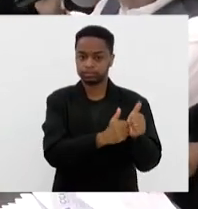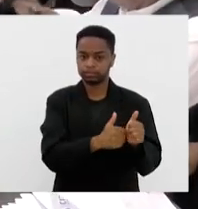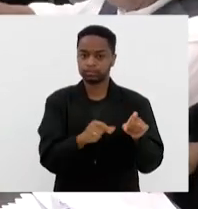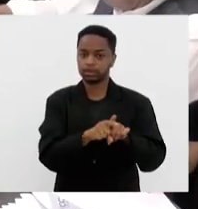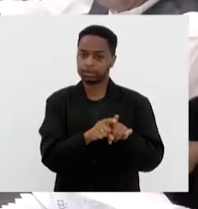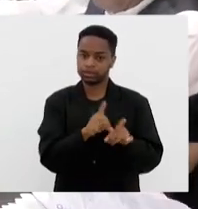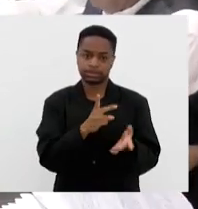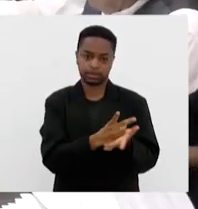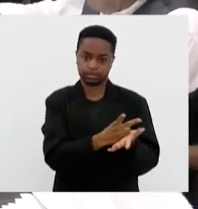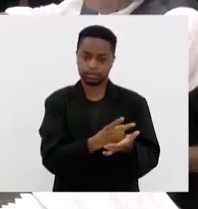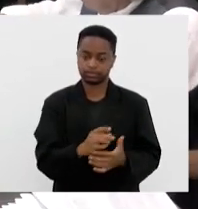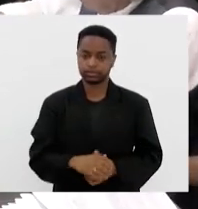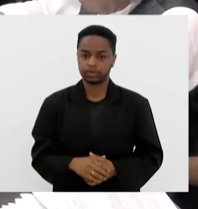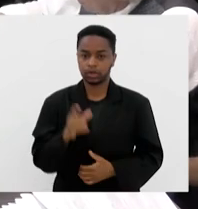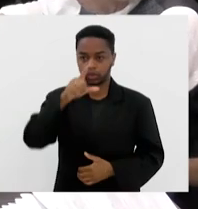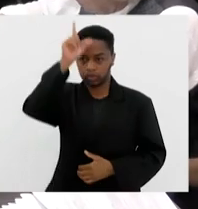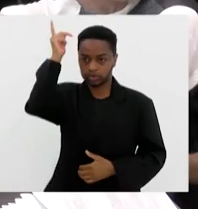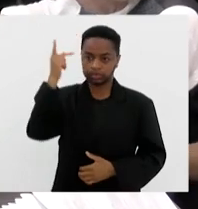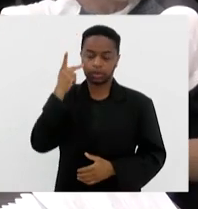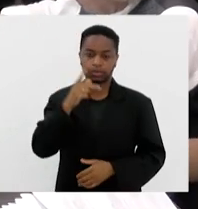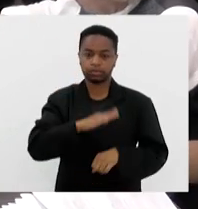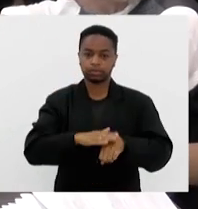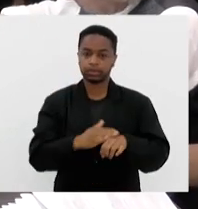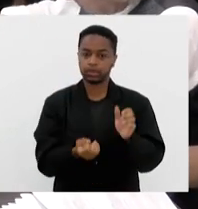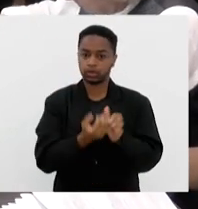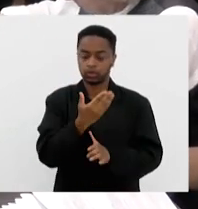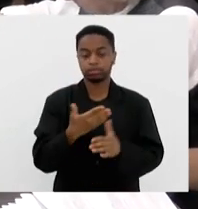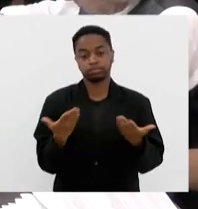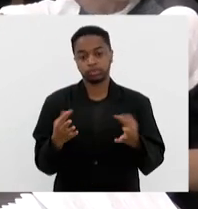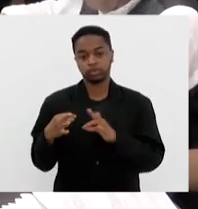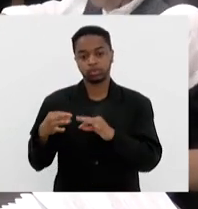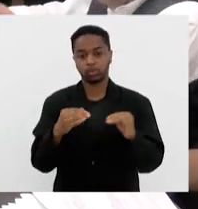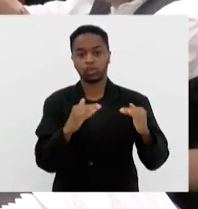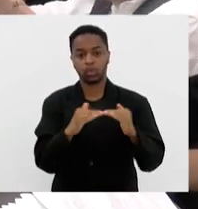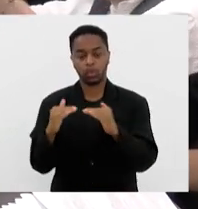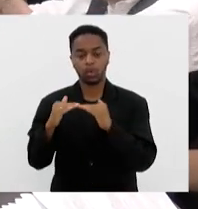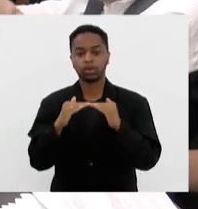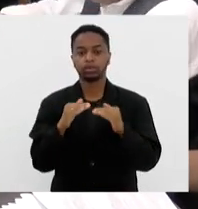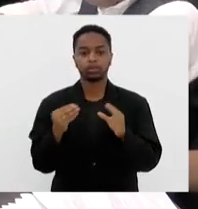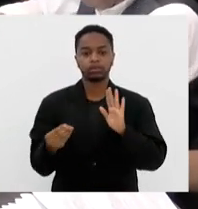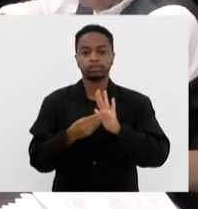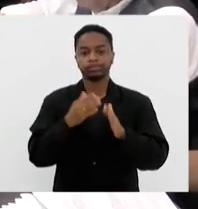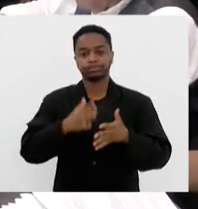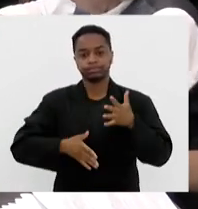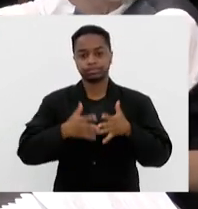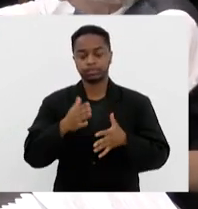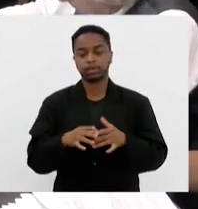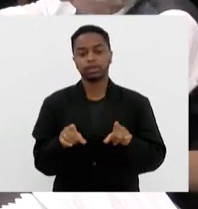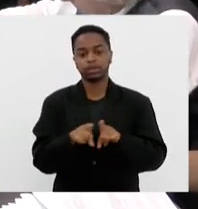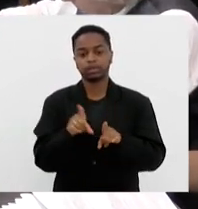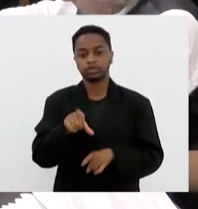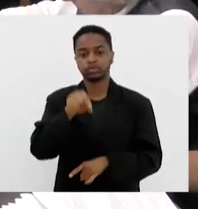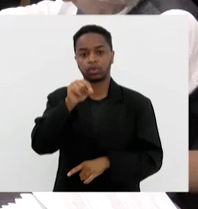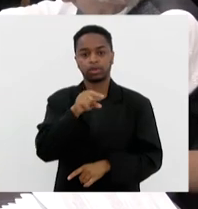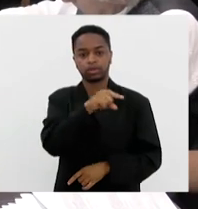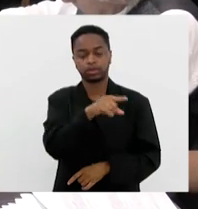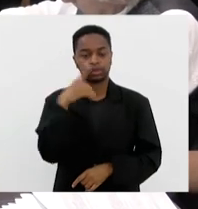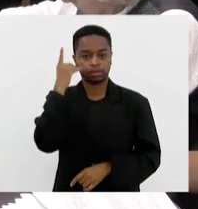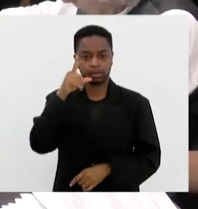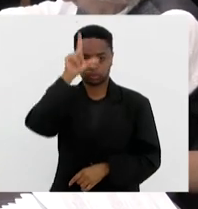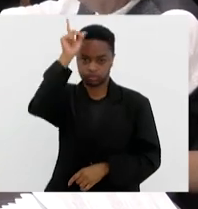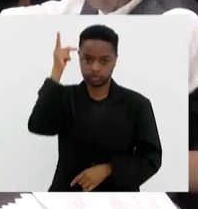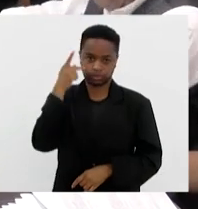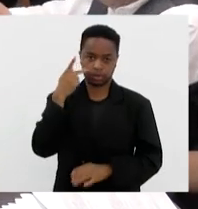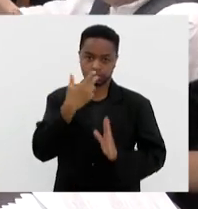sempre. Deputado Luiz Paulo, autor do voto. Então, por unanimidade, está prejudicada a matéria, designando o deputado Luiz Paulo